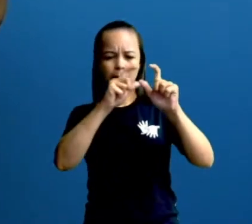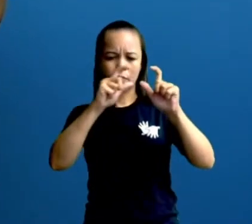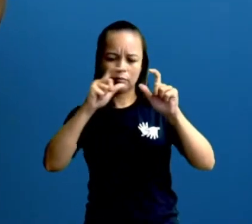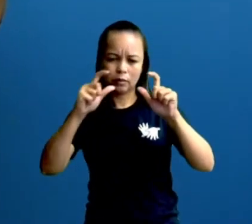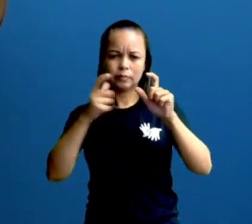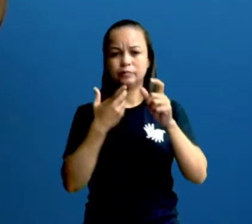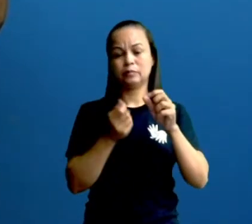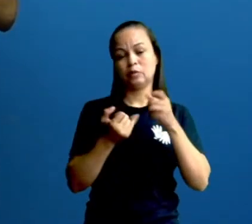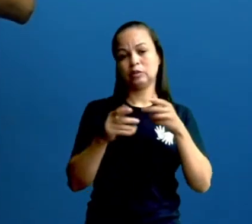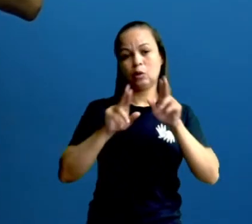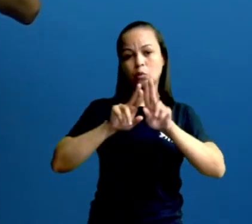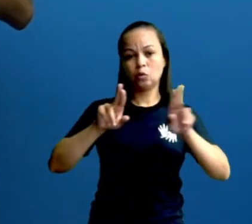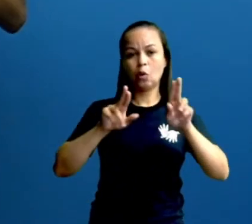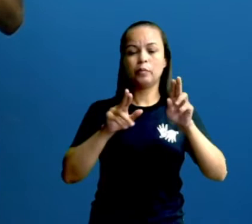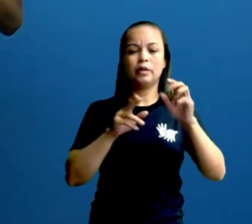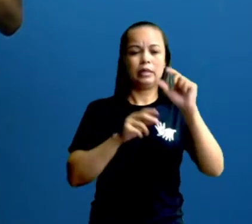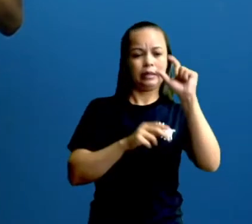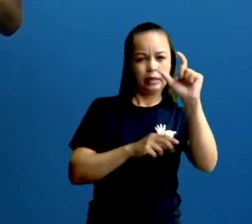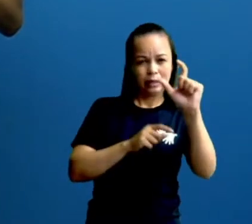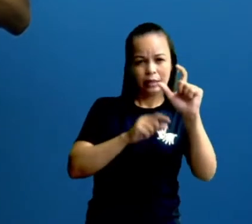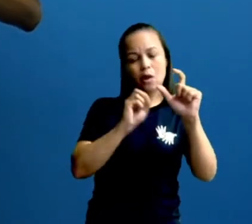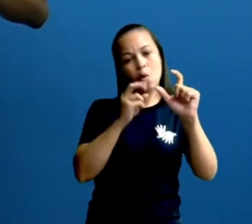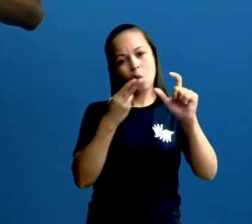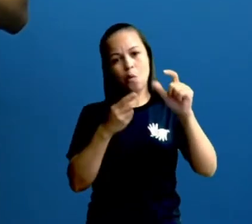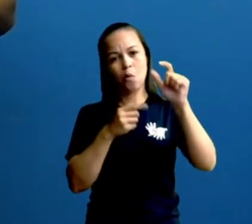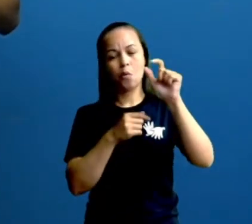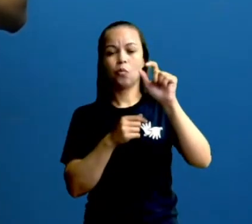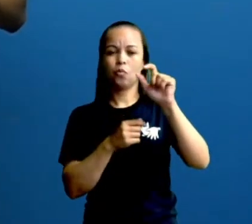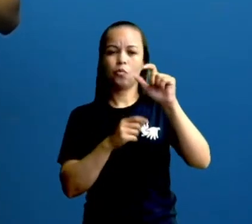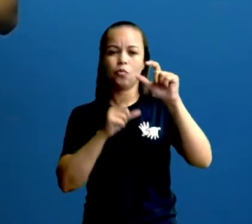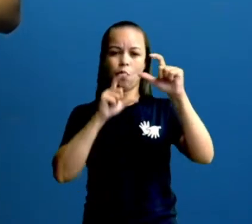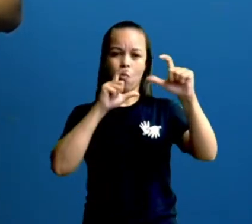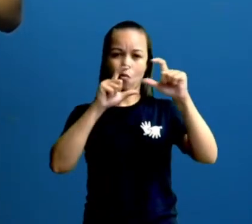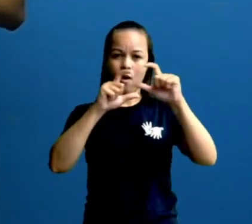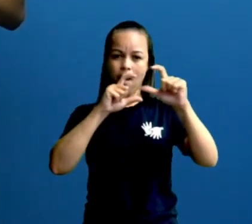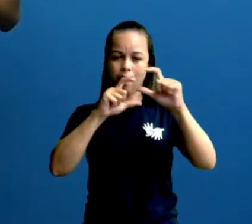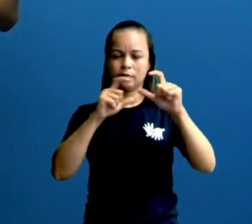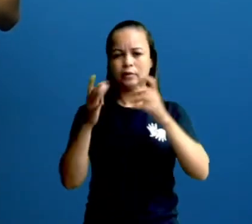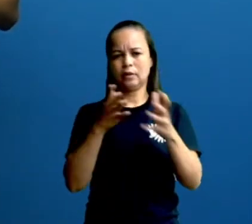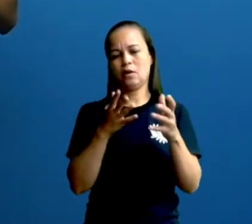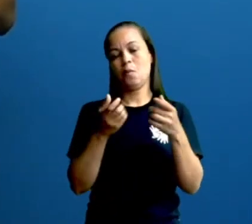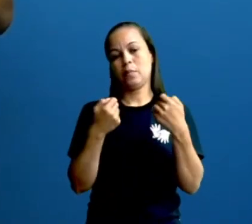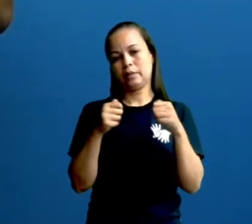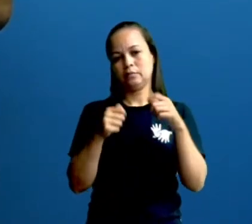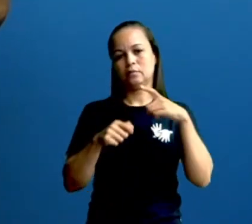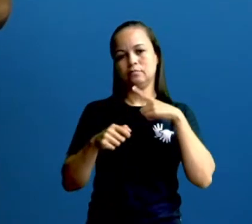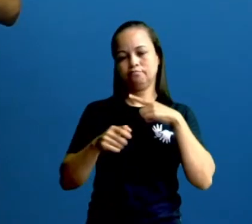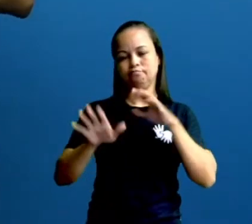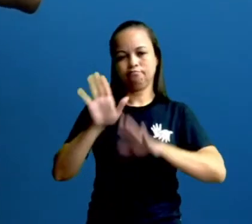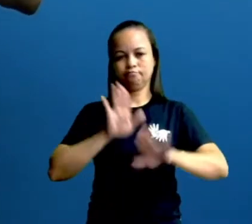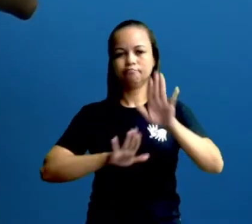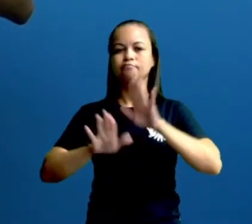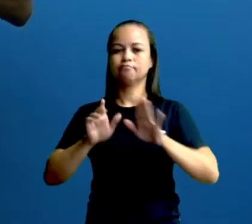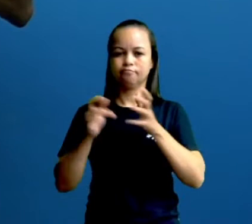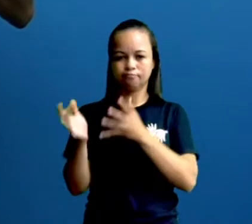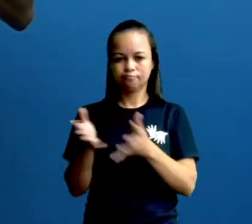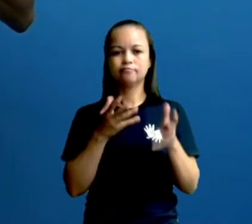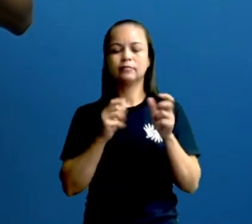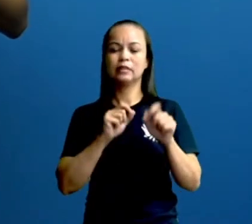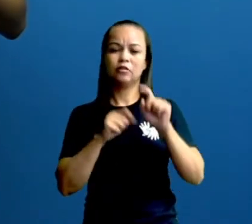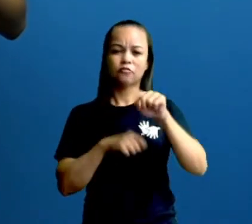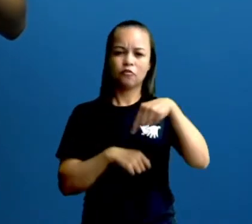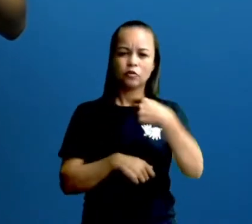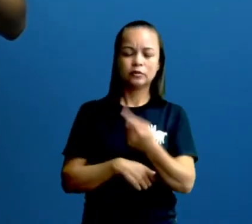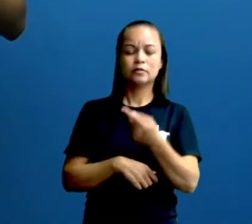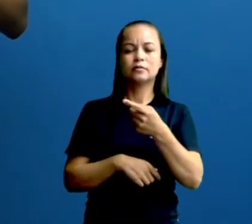de quadrinhos. Agora, tem algo aí que a gente precisa tomar cuidado quando a gente fala tirinha e quadrinho, que você